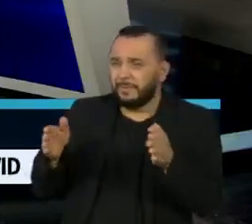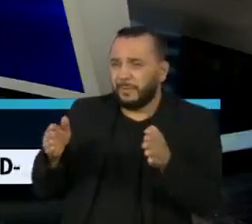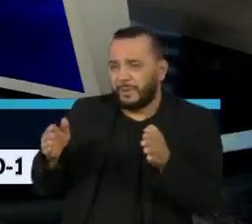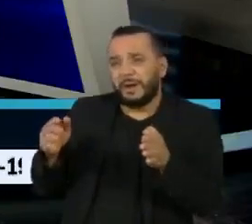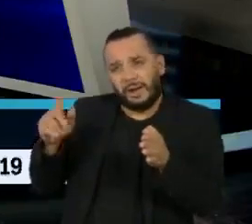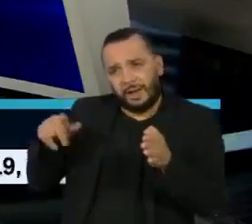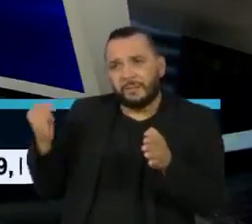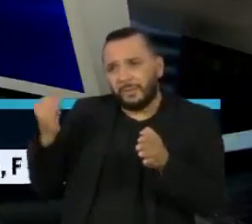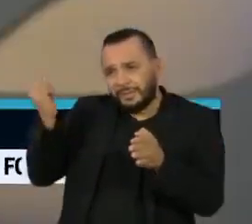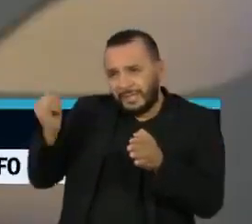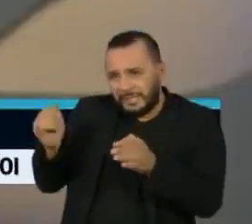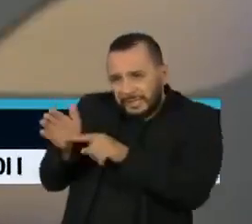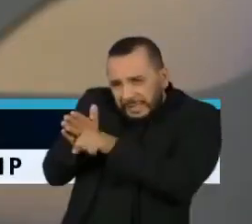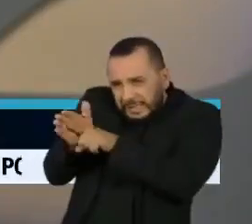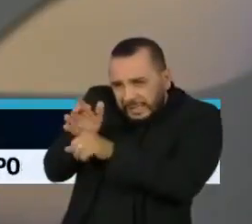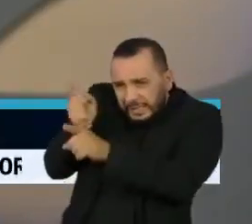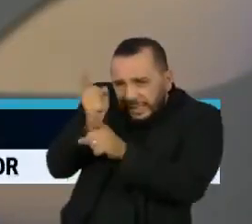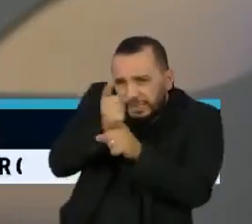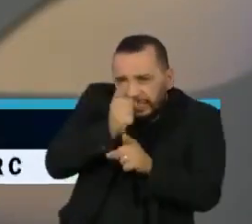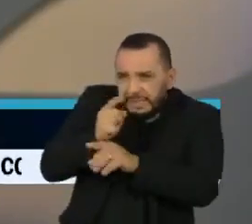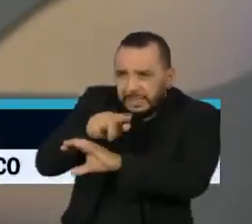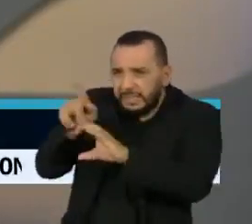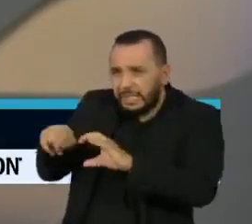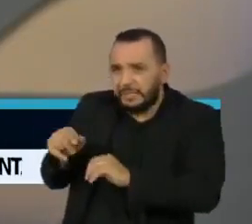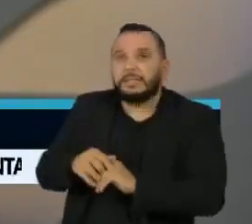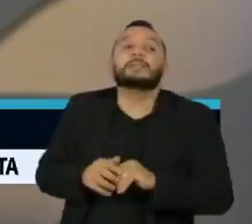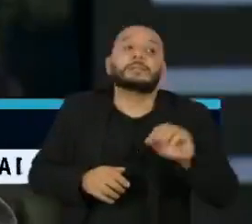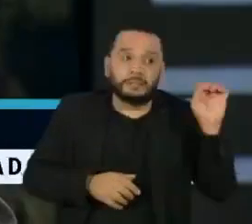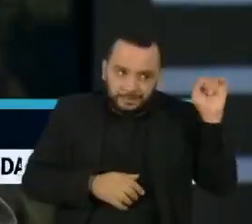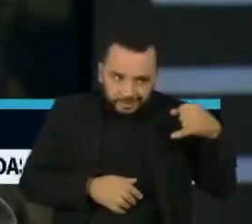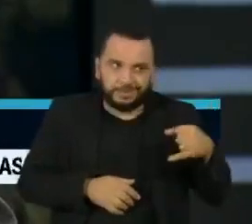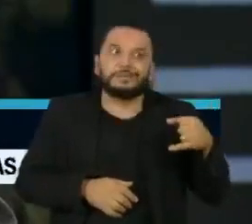das descobertas na ciência? É, se dá certo é melhor, né?